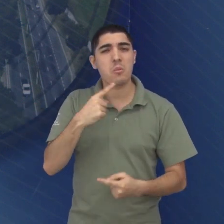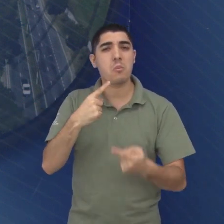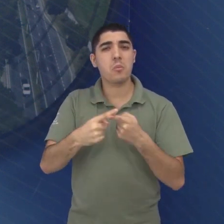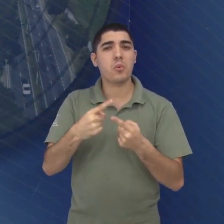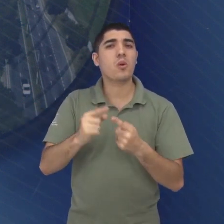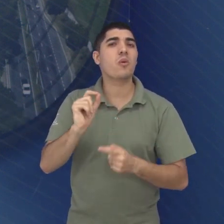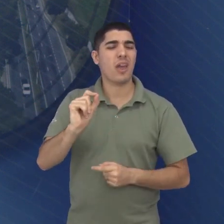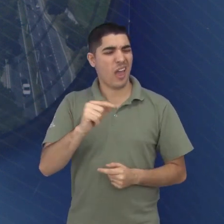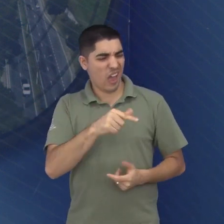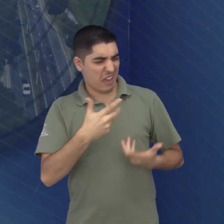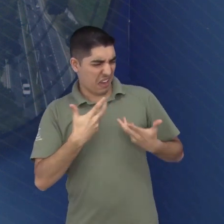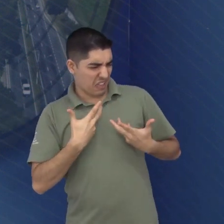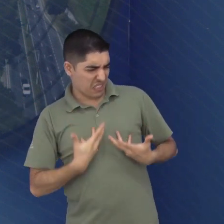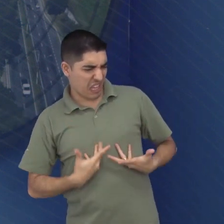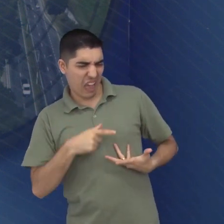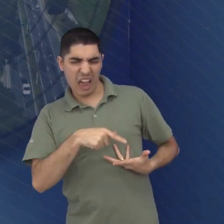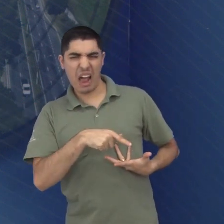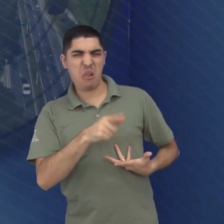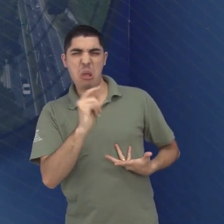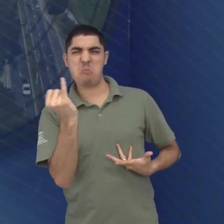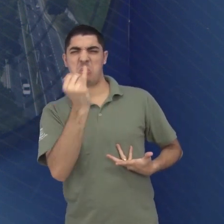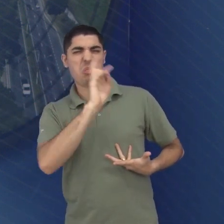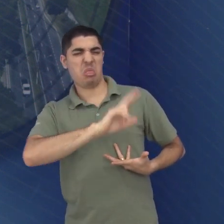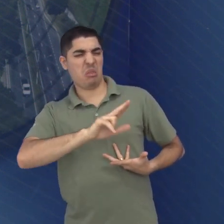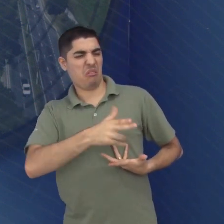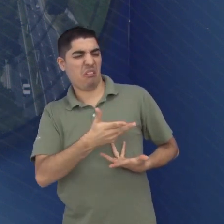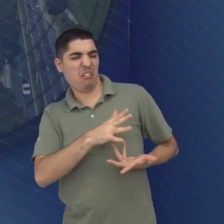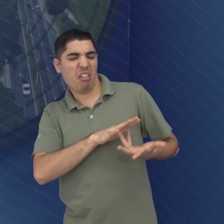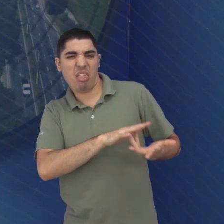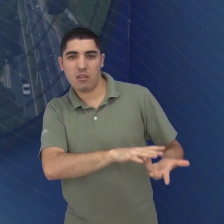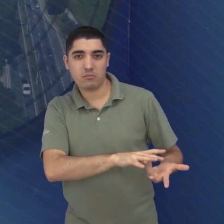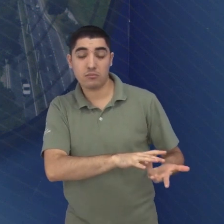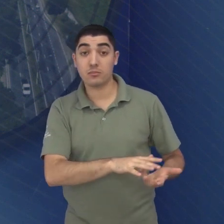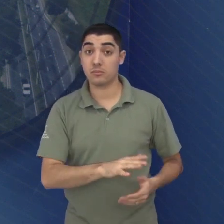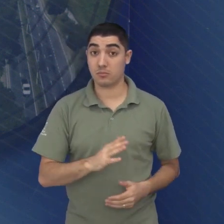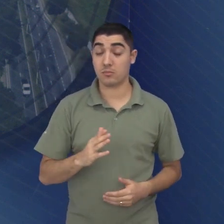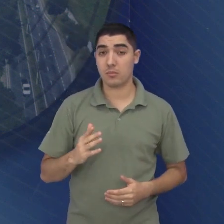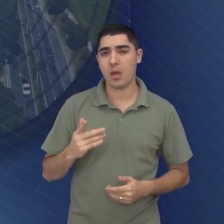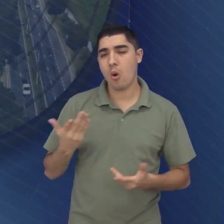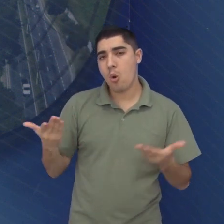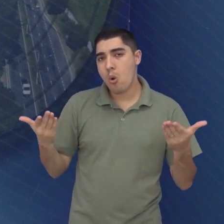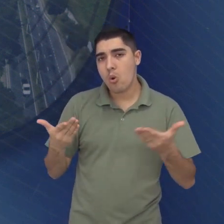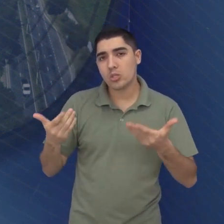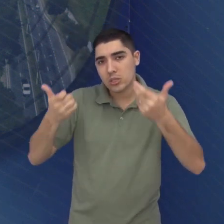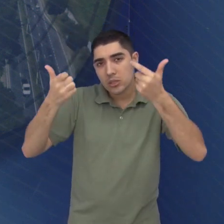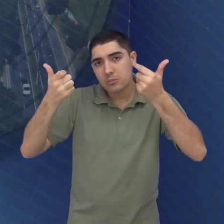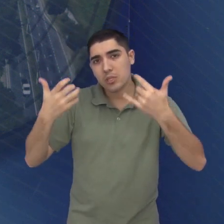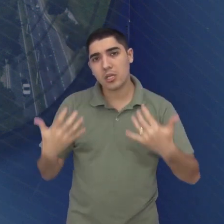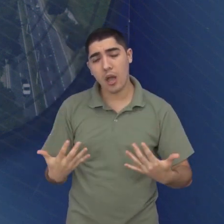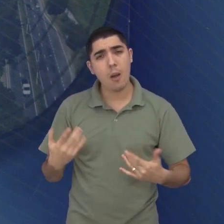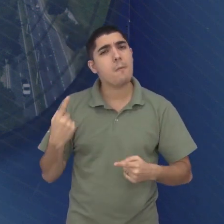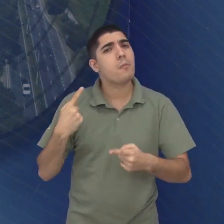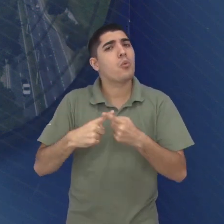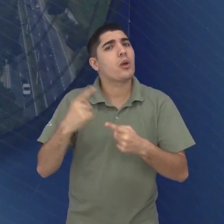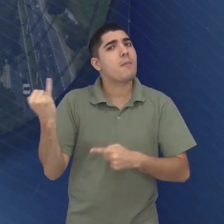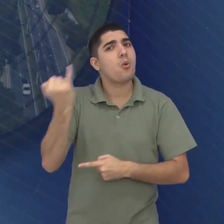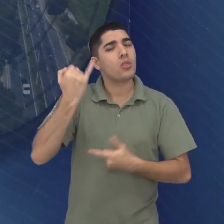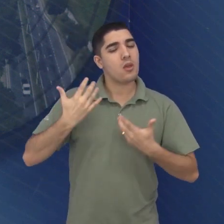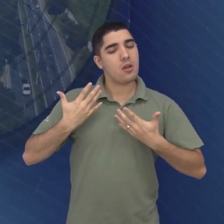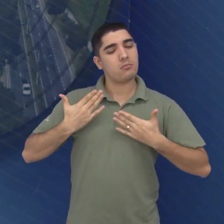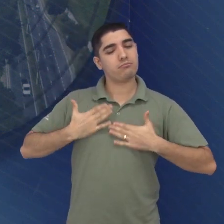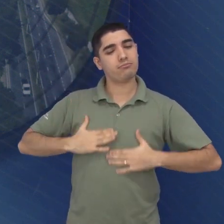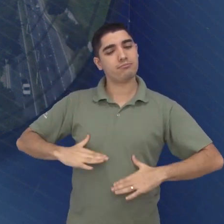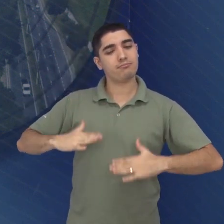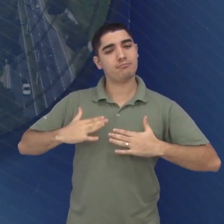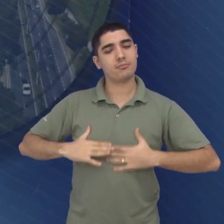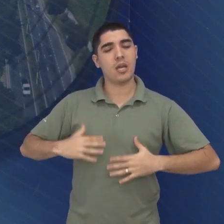glamorização do cansaço. No Diálogos da Cidade de hoje, nós falaremos sobre por que descansar, a importância de tirar esse